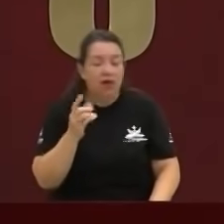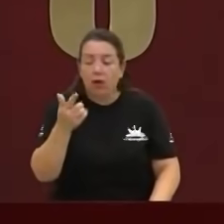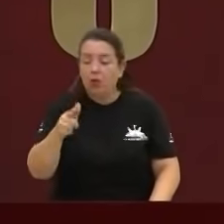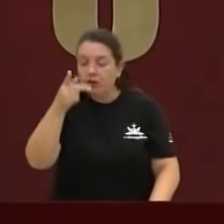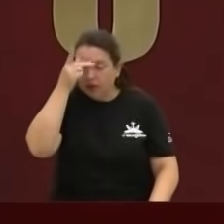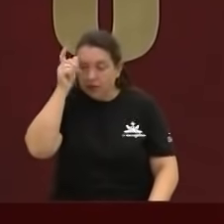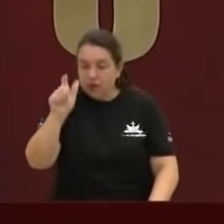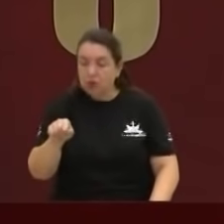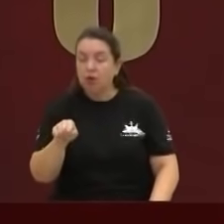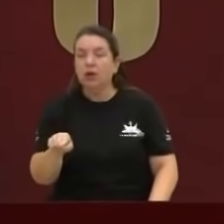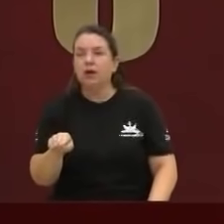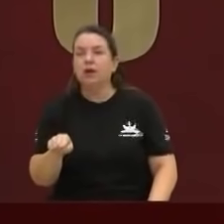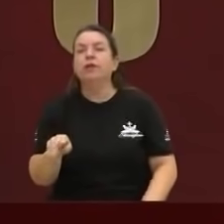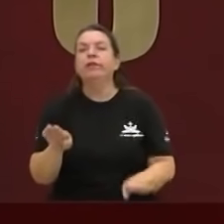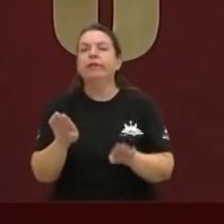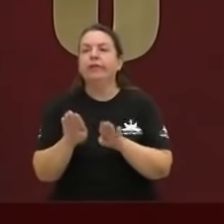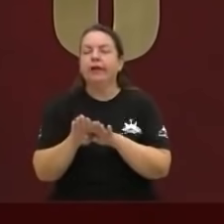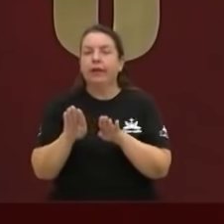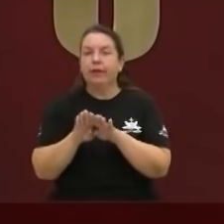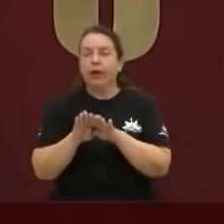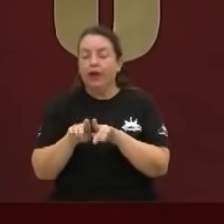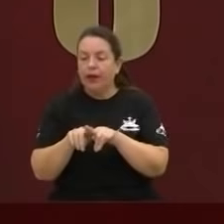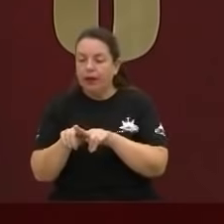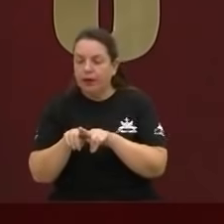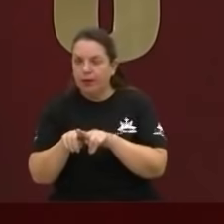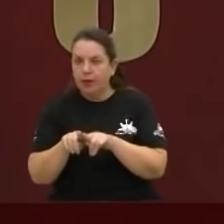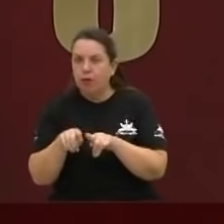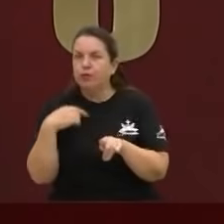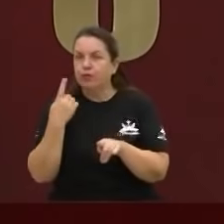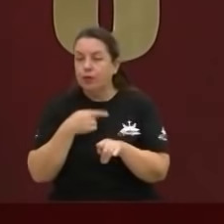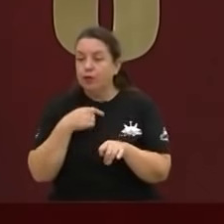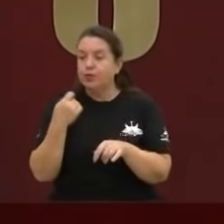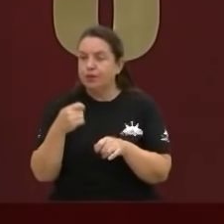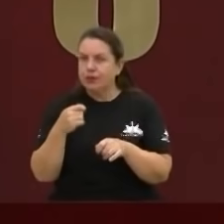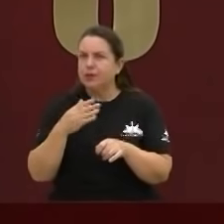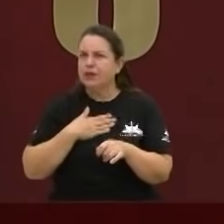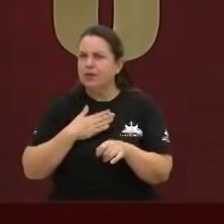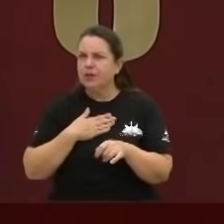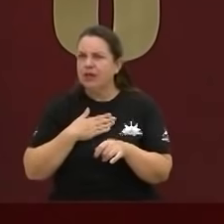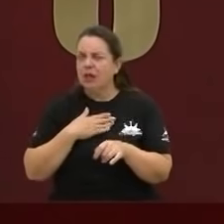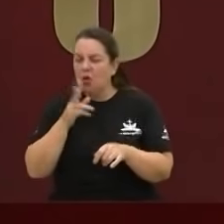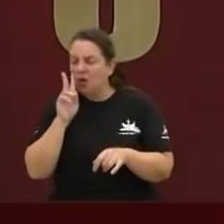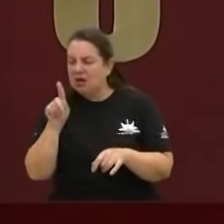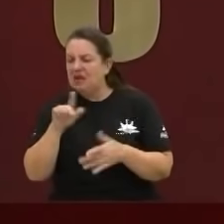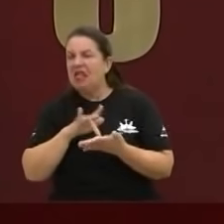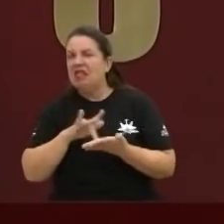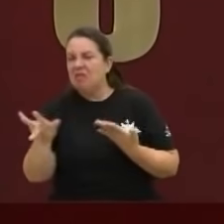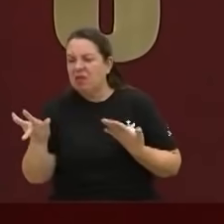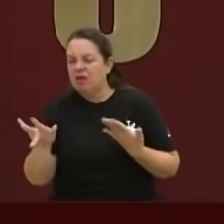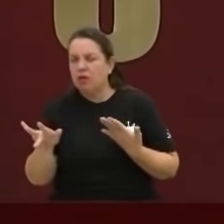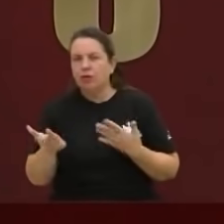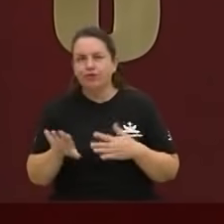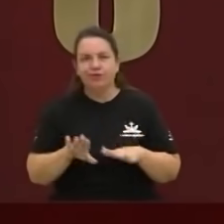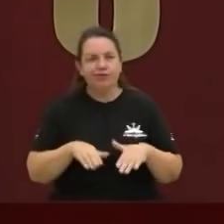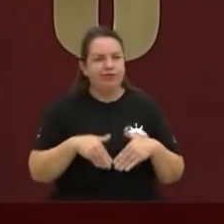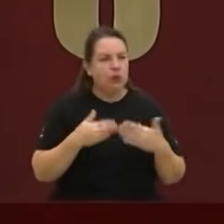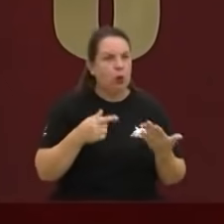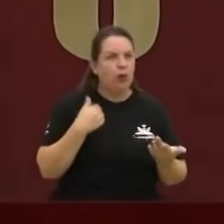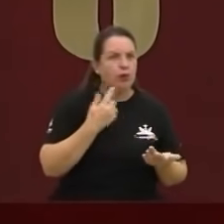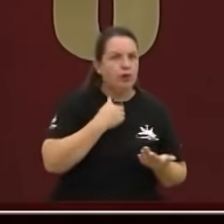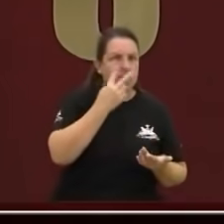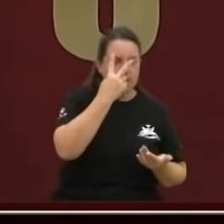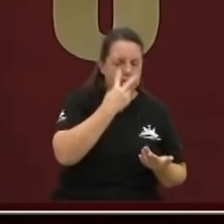outro como irmão e o vemos como inimigo, quando nós passamos por uma cegueira